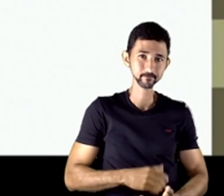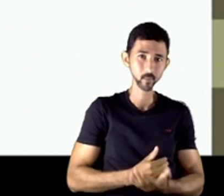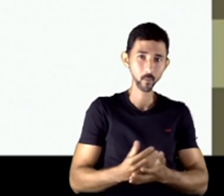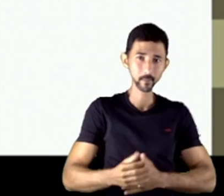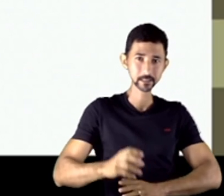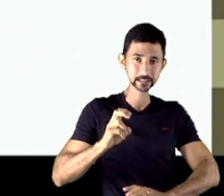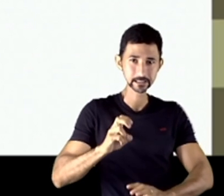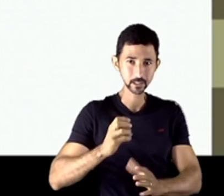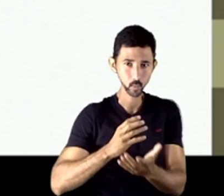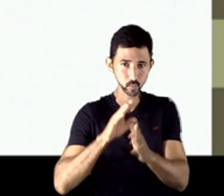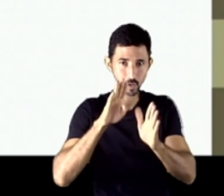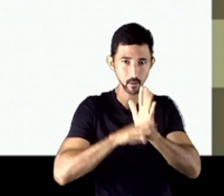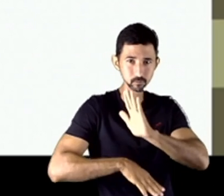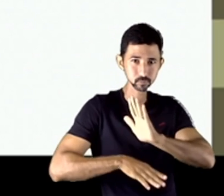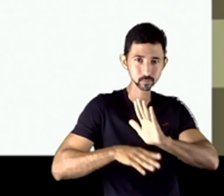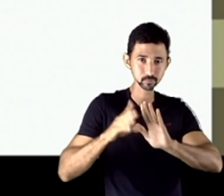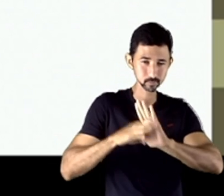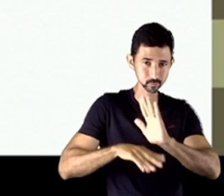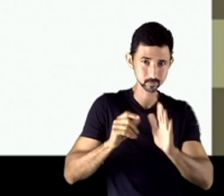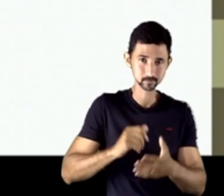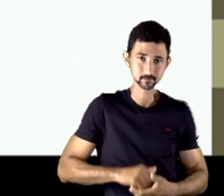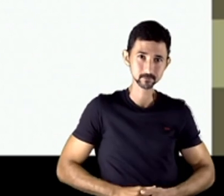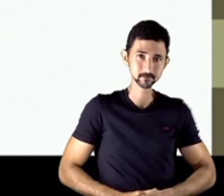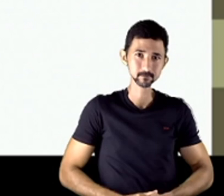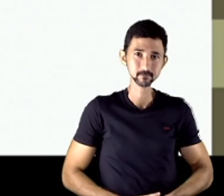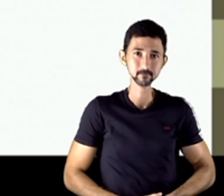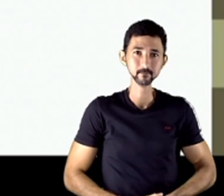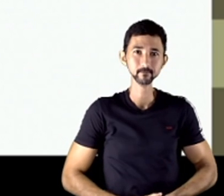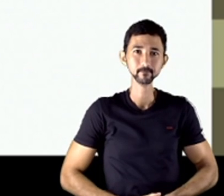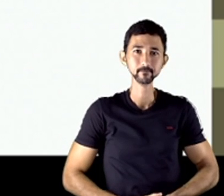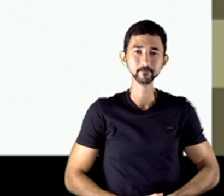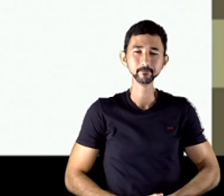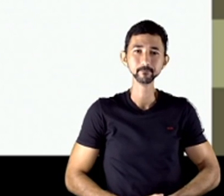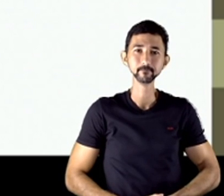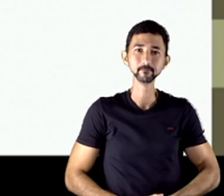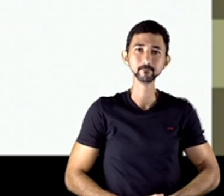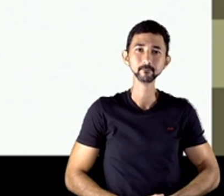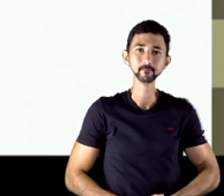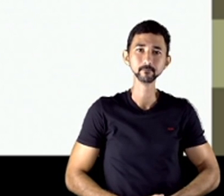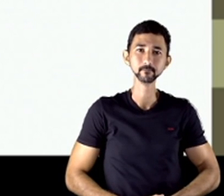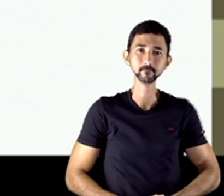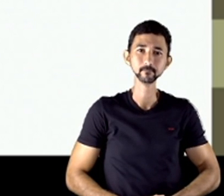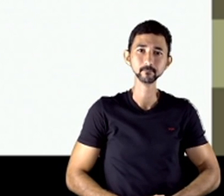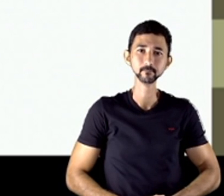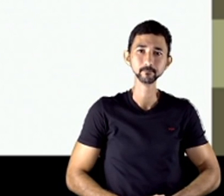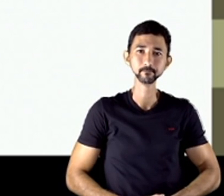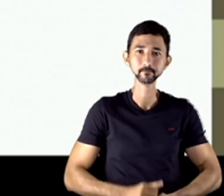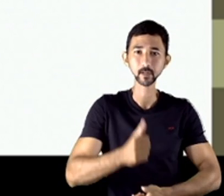do 5 a gente já vai eliminar pelo menos uma. Então vamos lá.